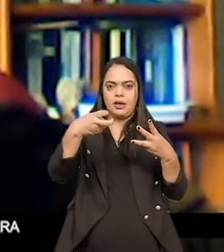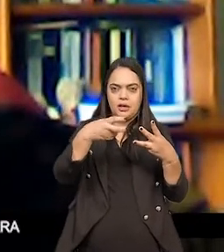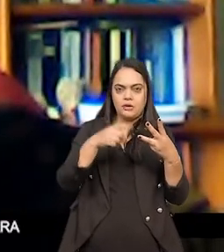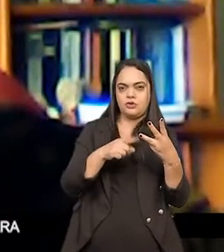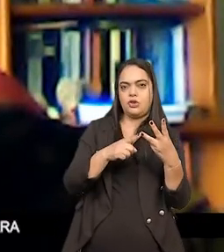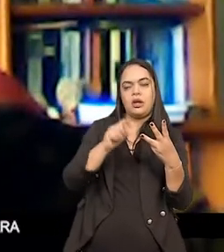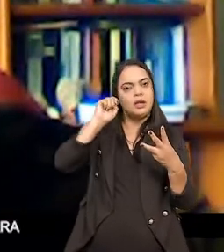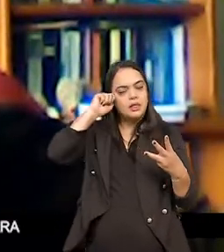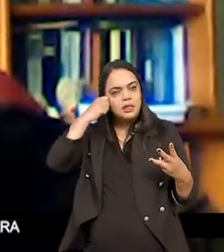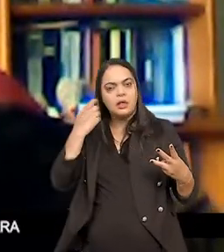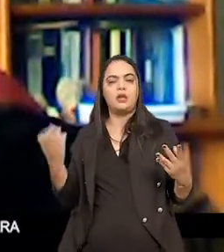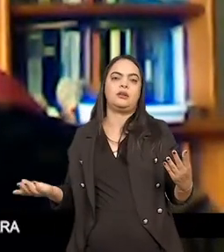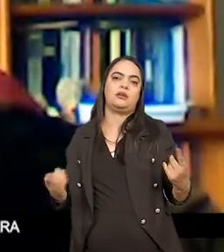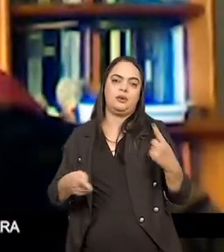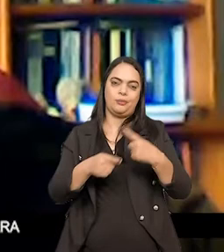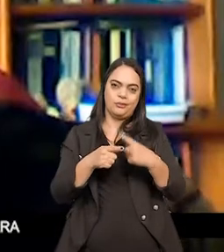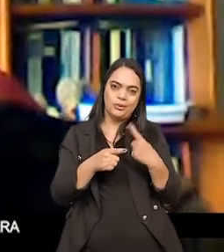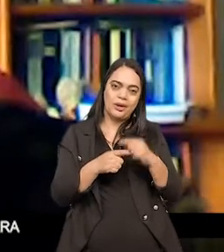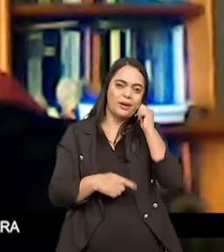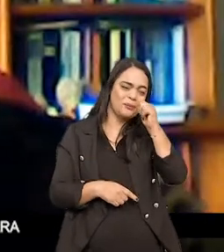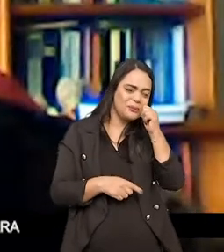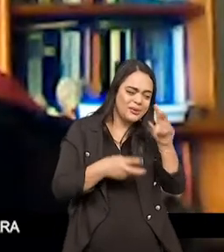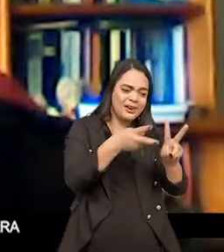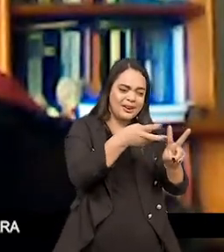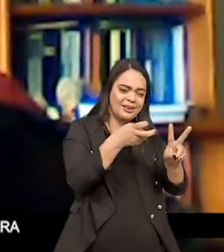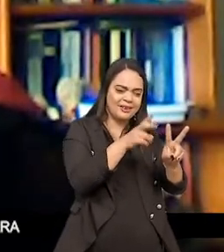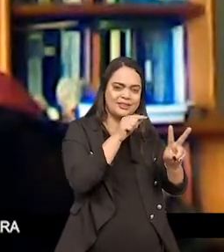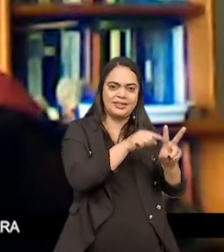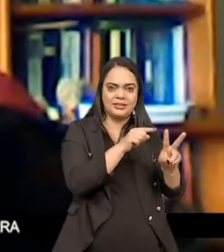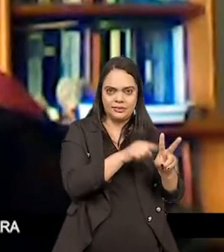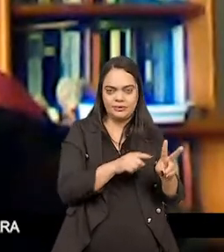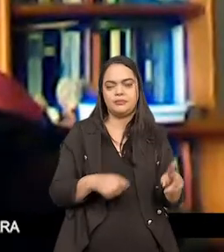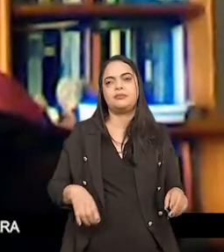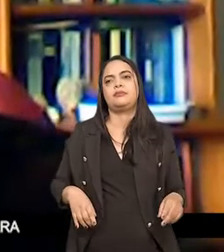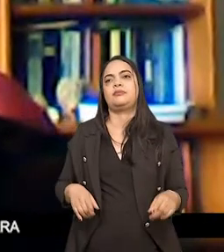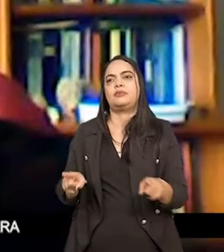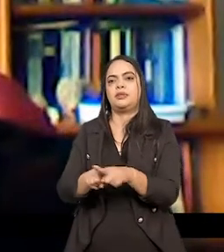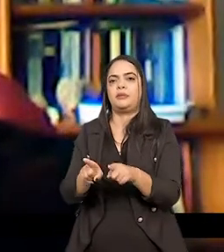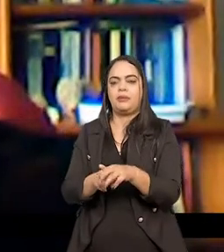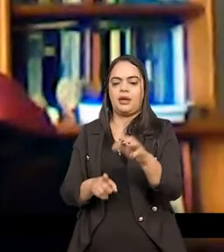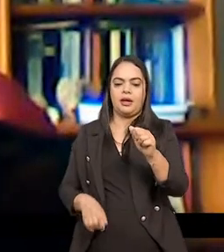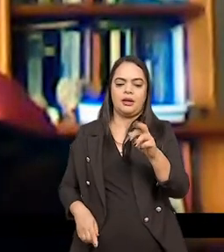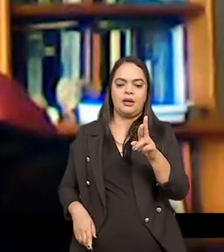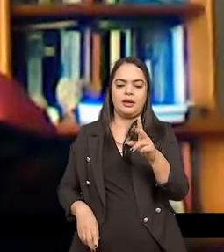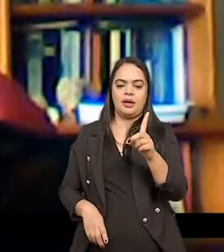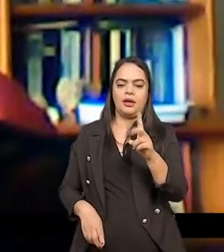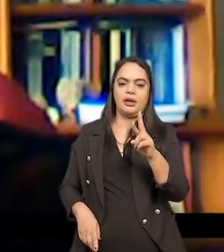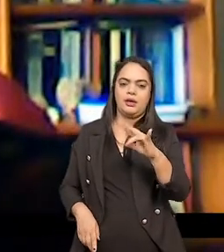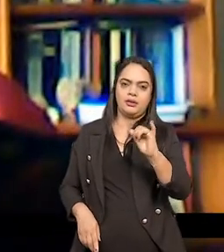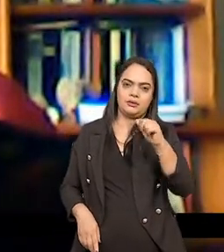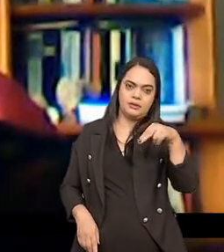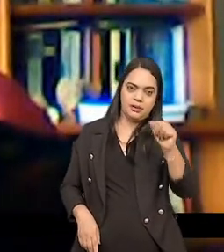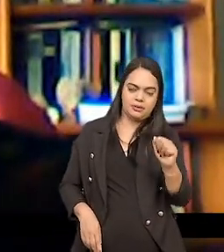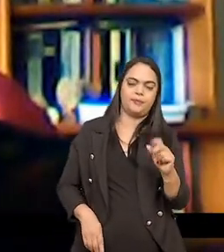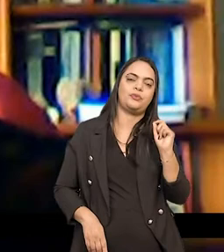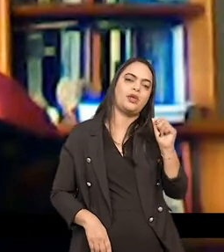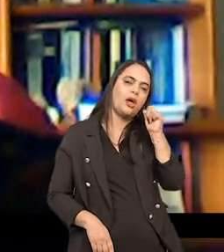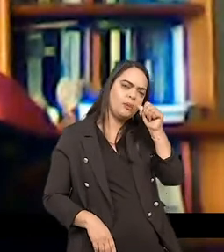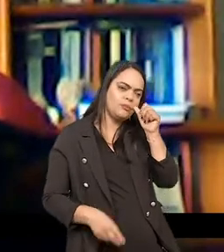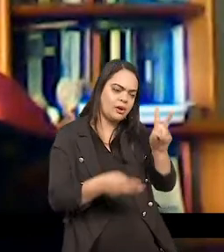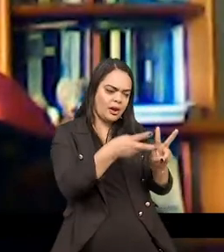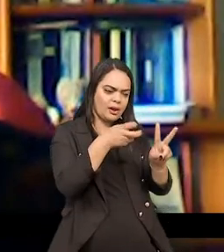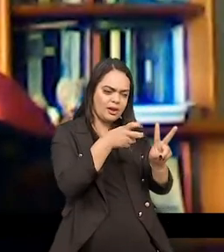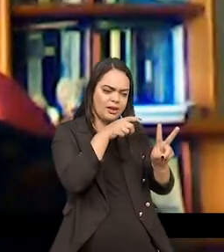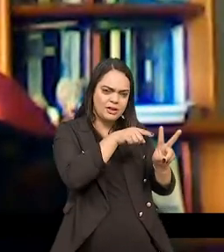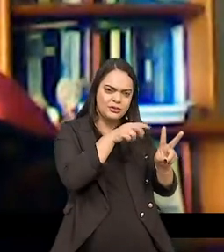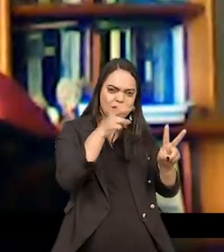mulher índia, e aí eu vou também falar um pouco para a Adriana, o discurso para a mulher índia sobre a